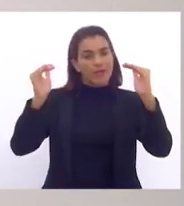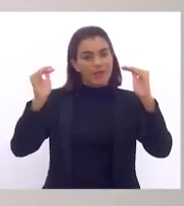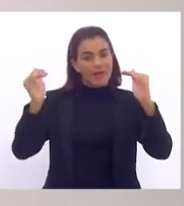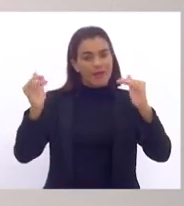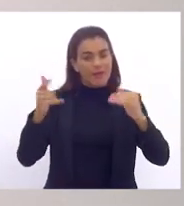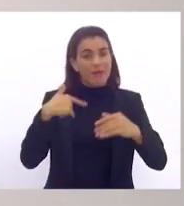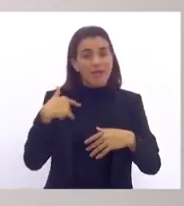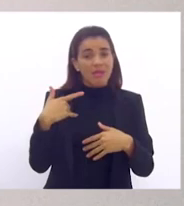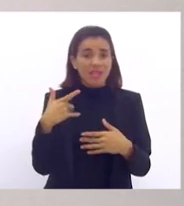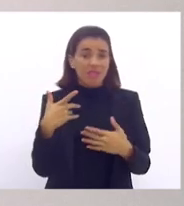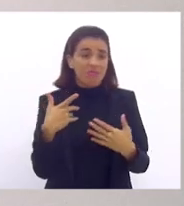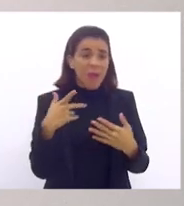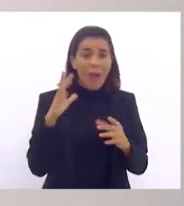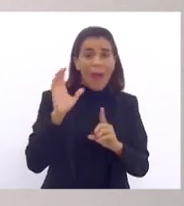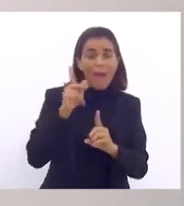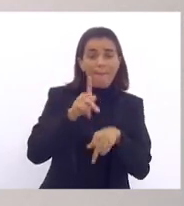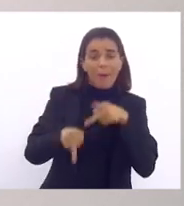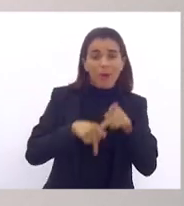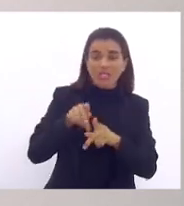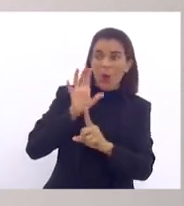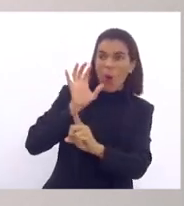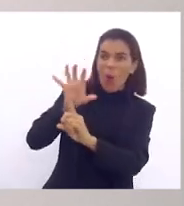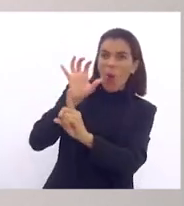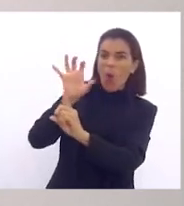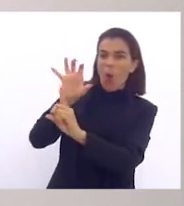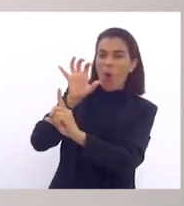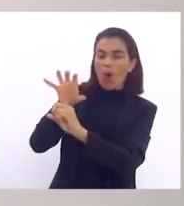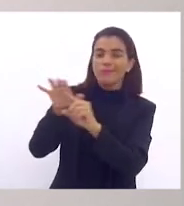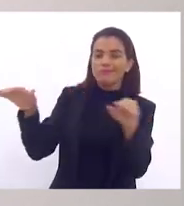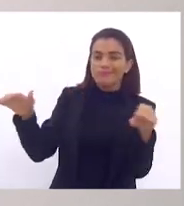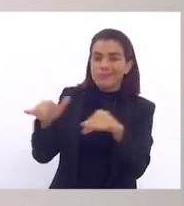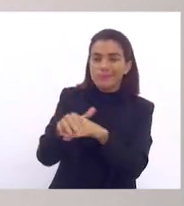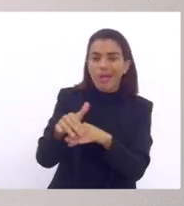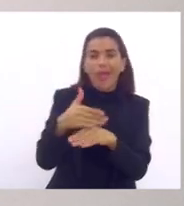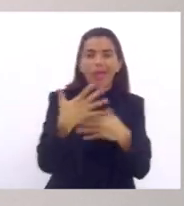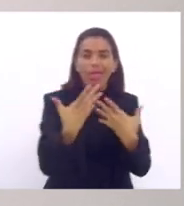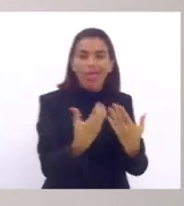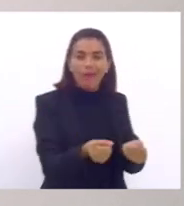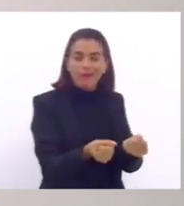uma pressão Popular não é verdade para